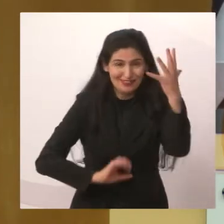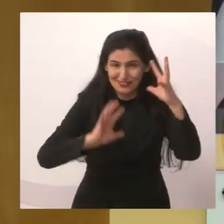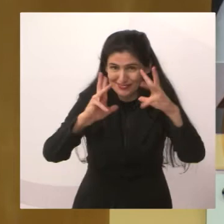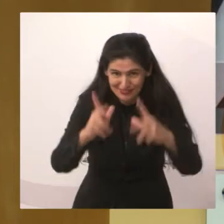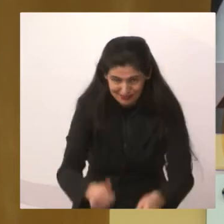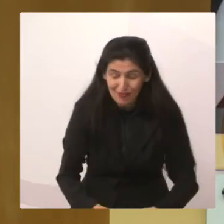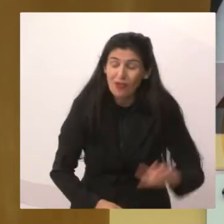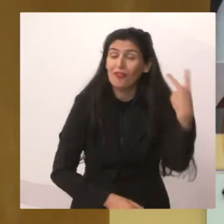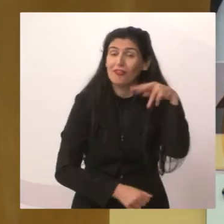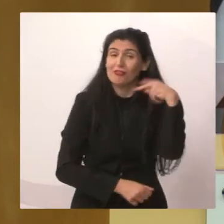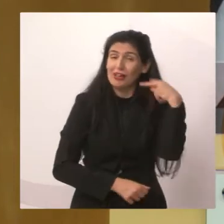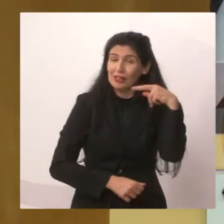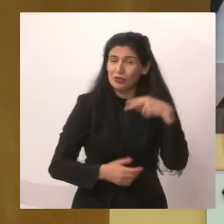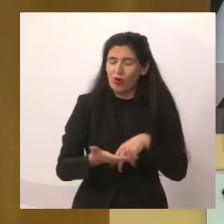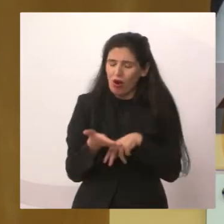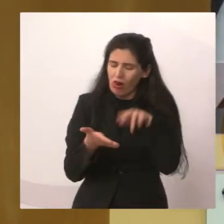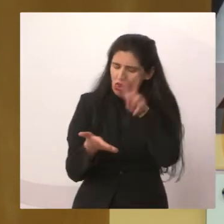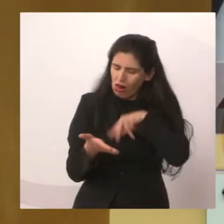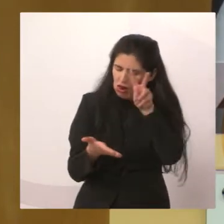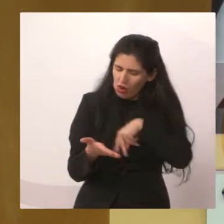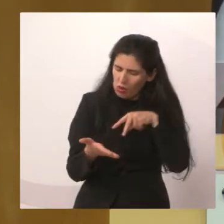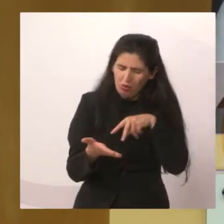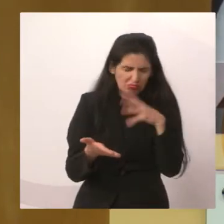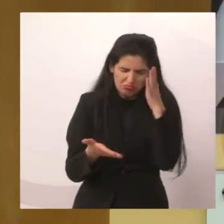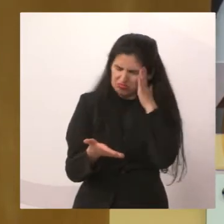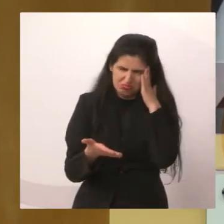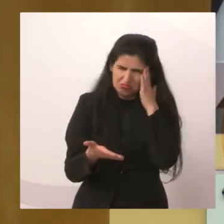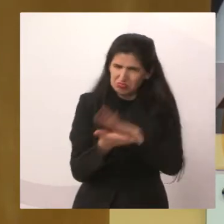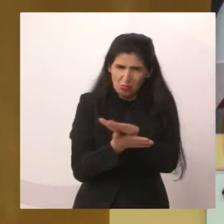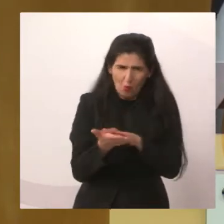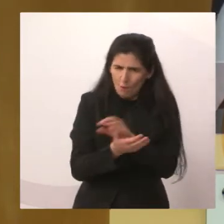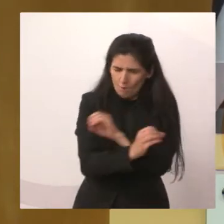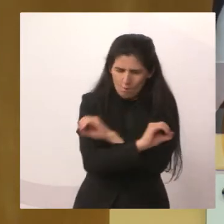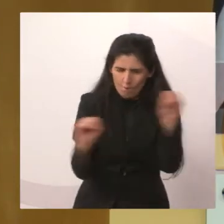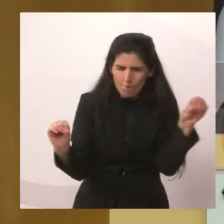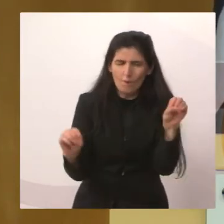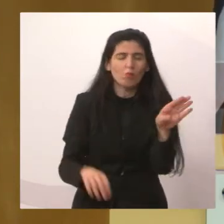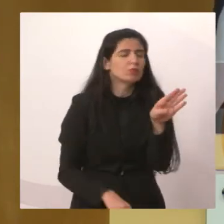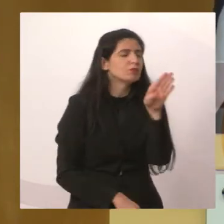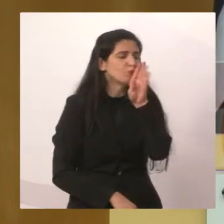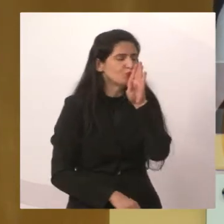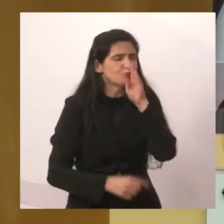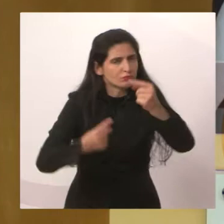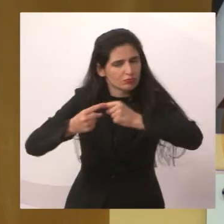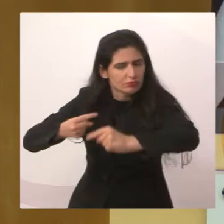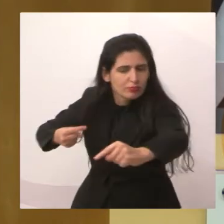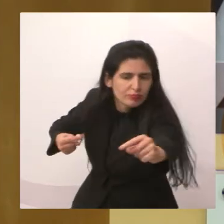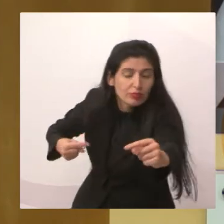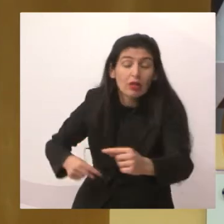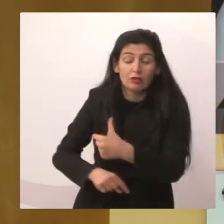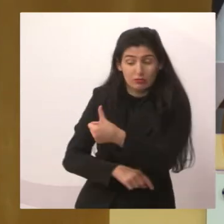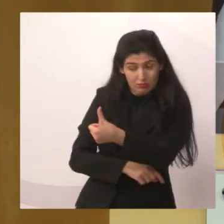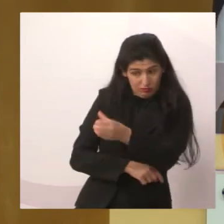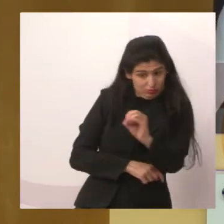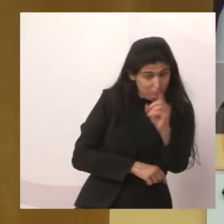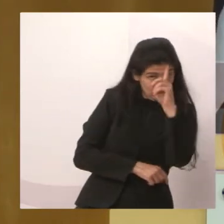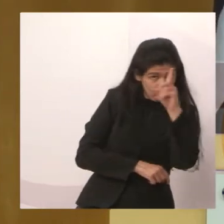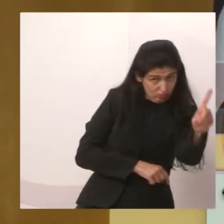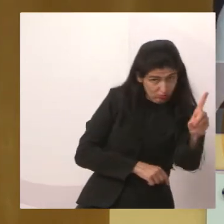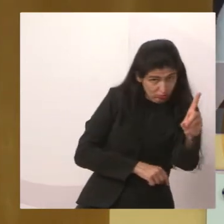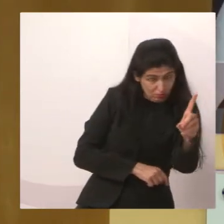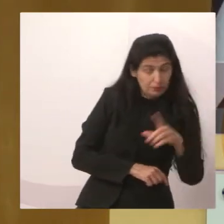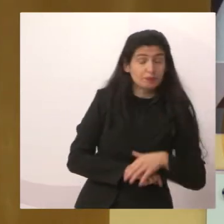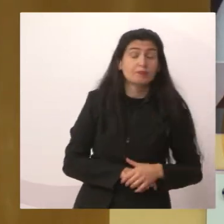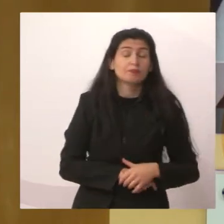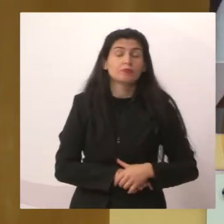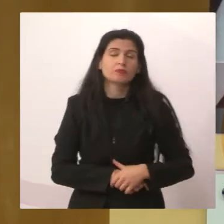vereadores não analisaram as contas, não se manifestaram e passaram-se os 60 dias, seguindo-se os pareceres do